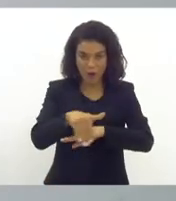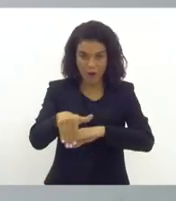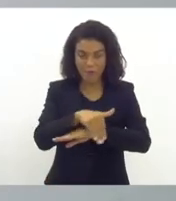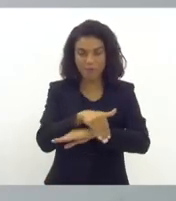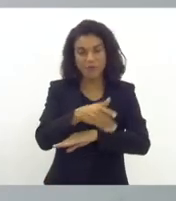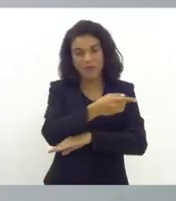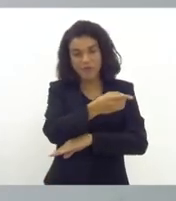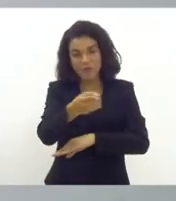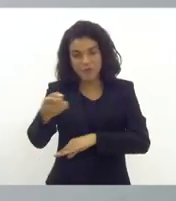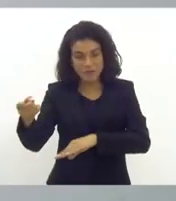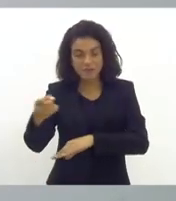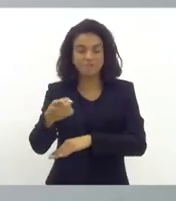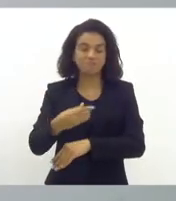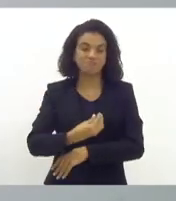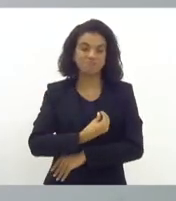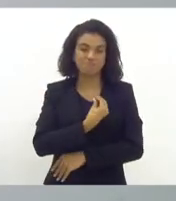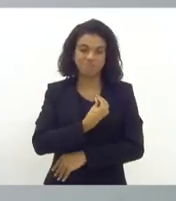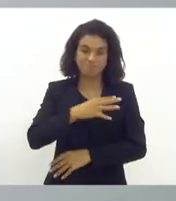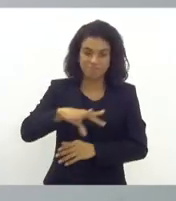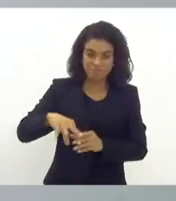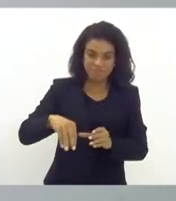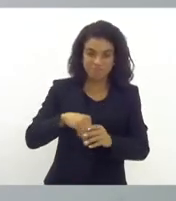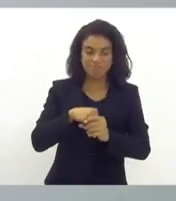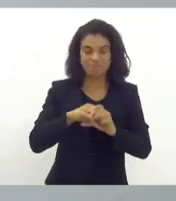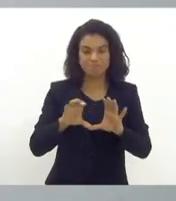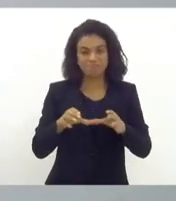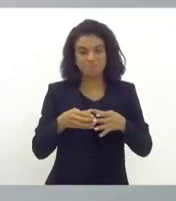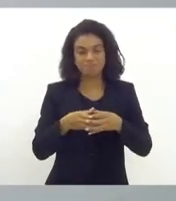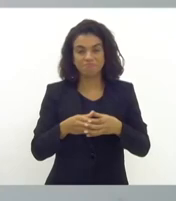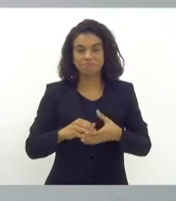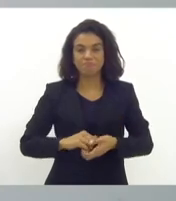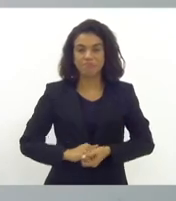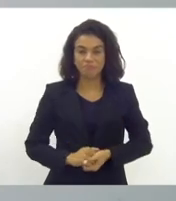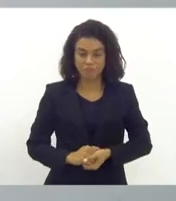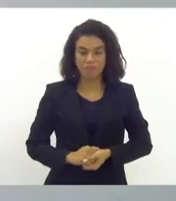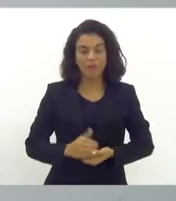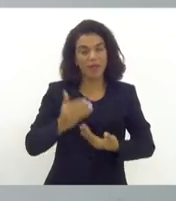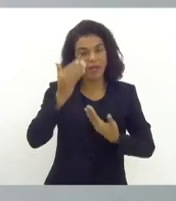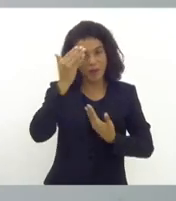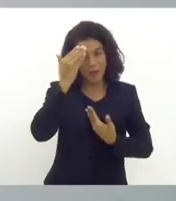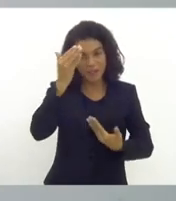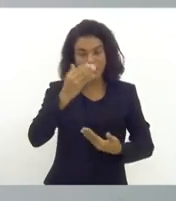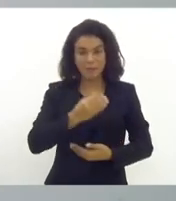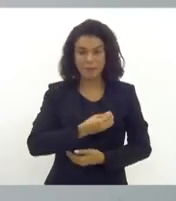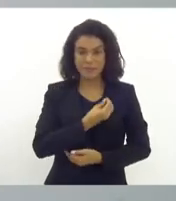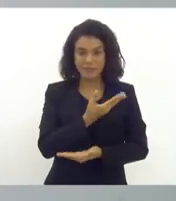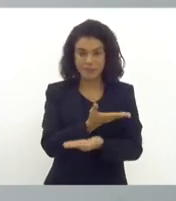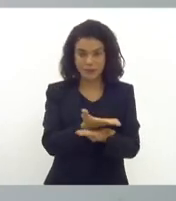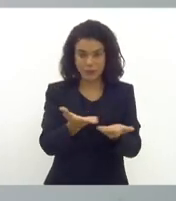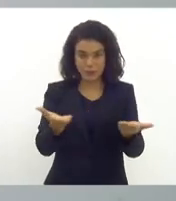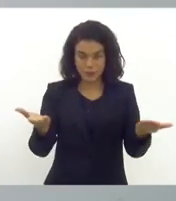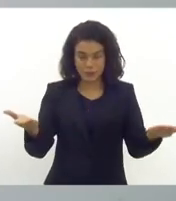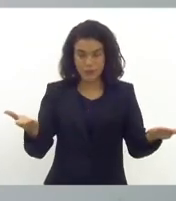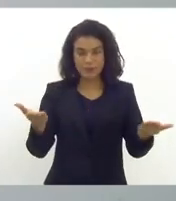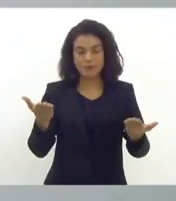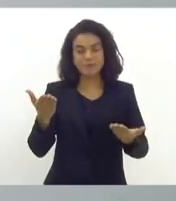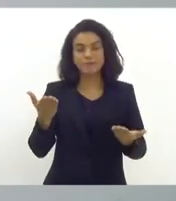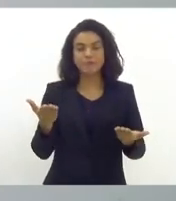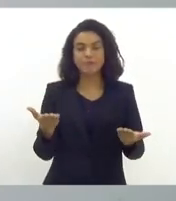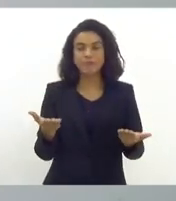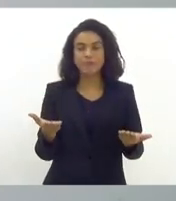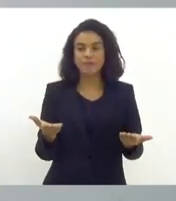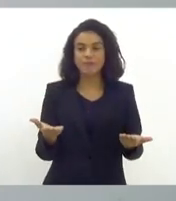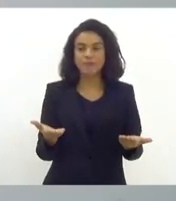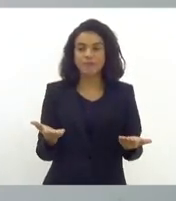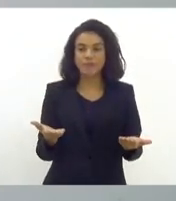aqui fazem parte desse Marco histórico e quero agradecer a presença de todos e vou dar